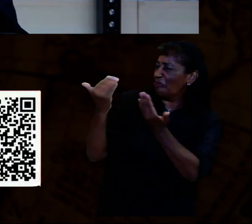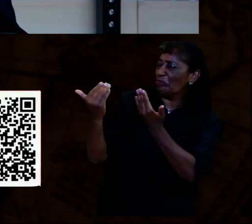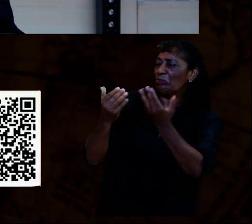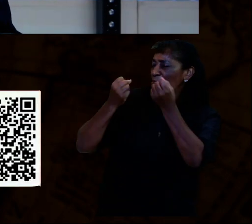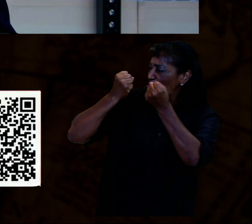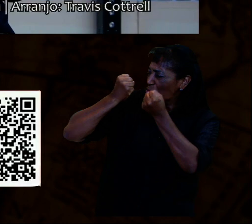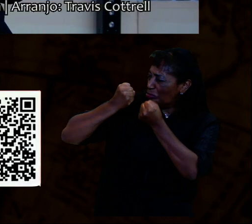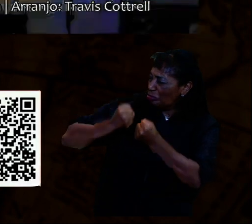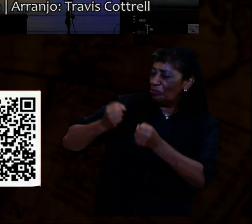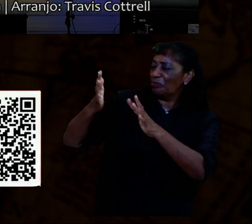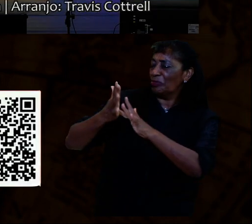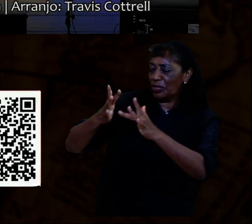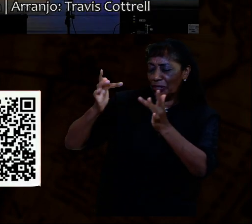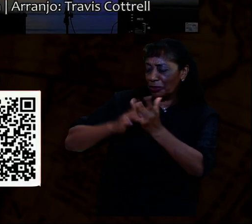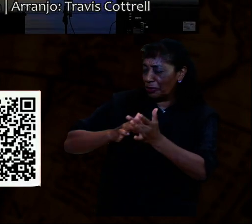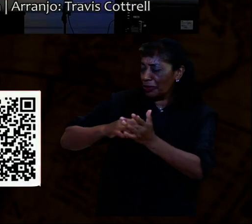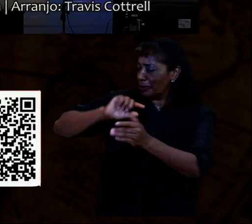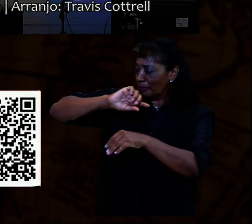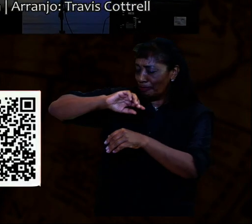juntos?